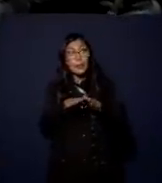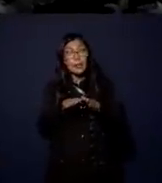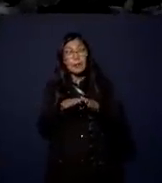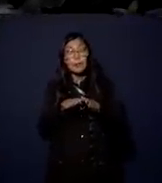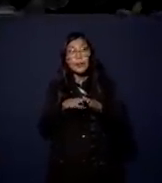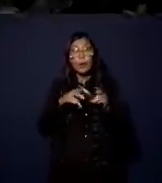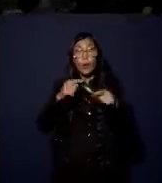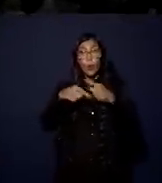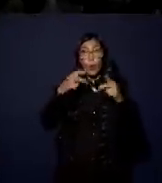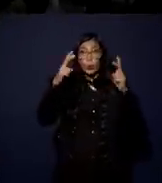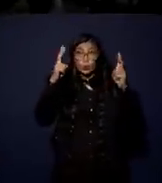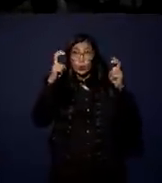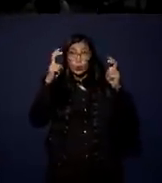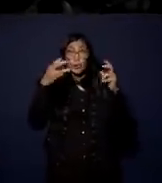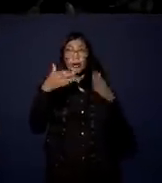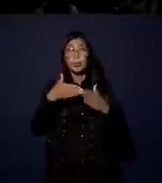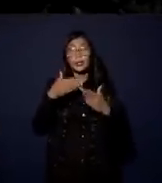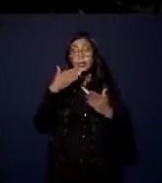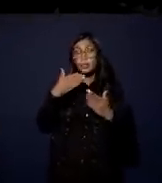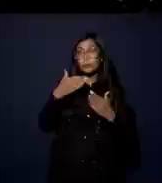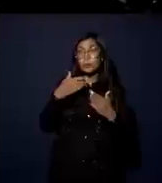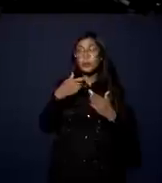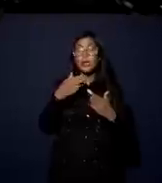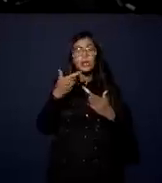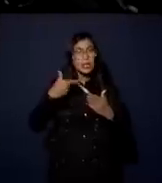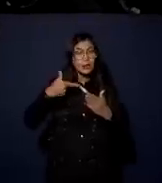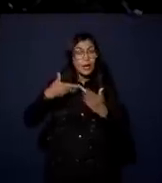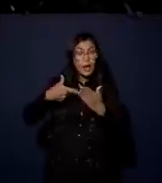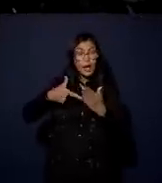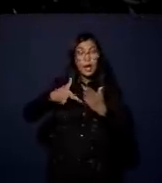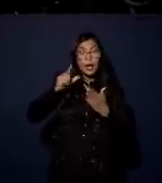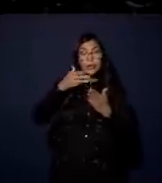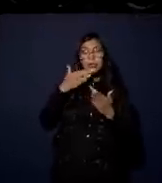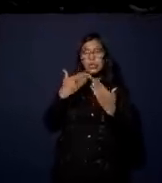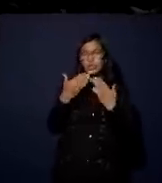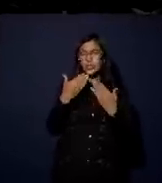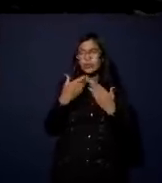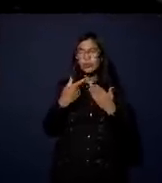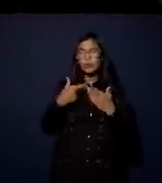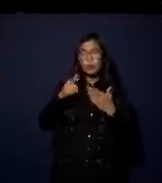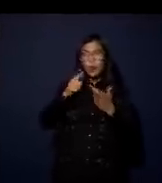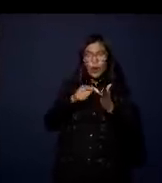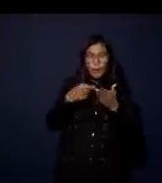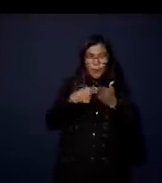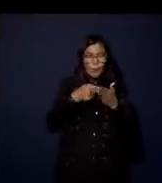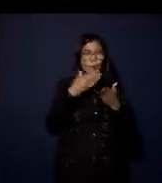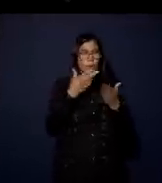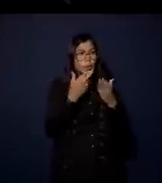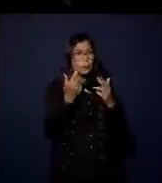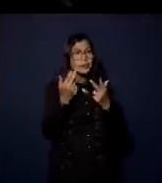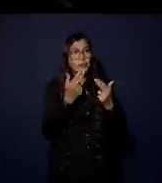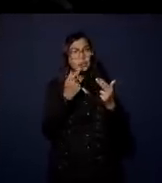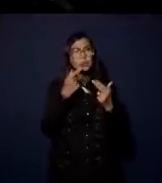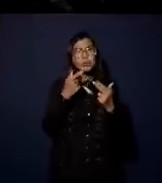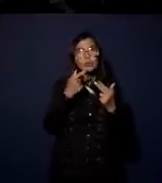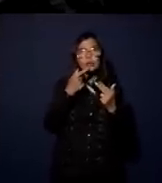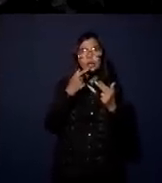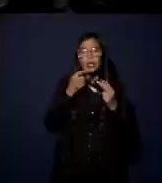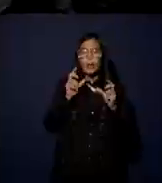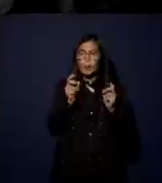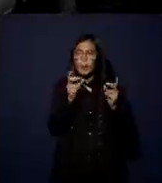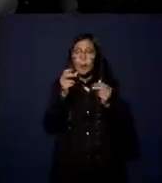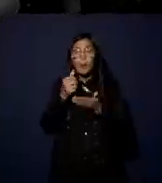a gente já comentou uma parte né sobre isso numa outra pergunta da consolidação de mercado